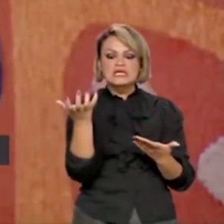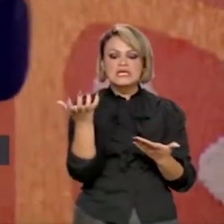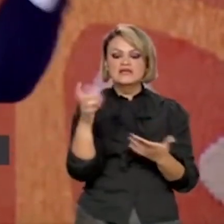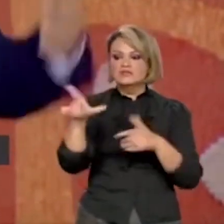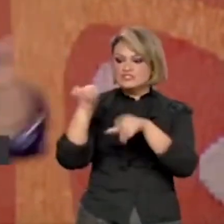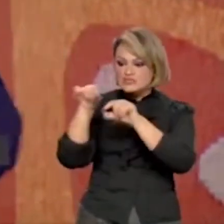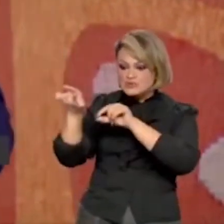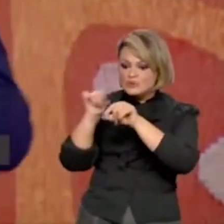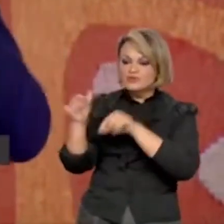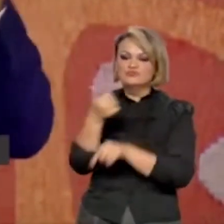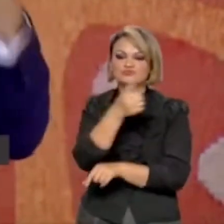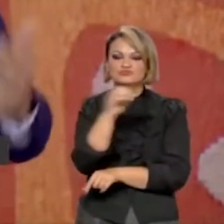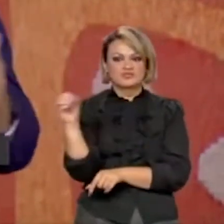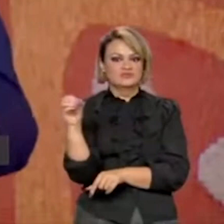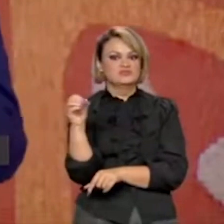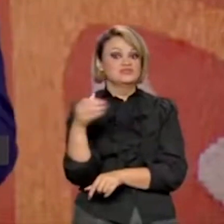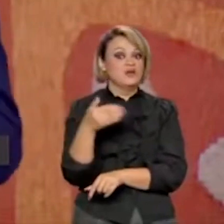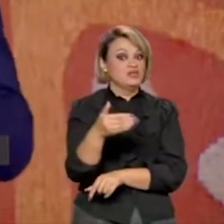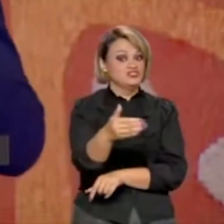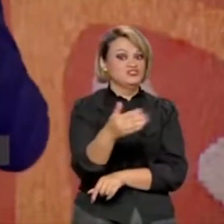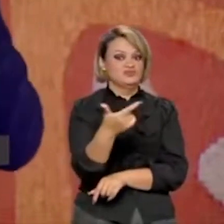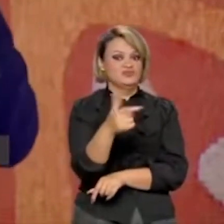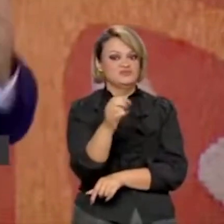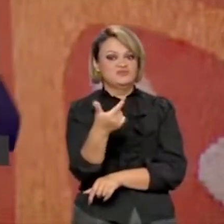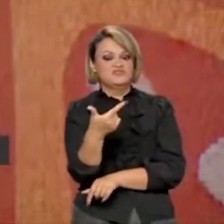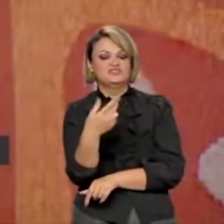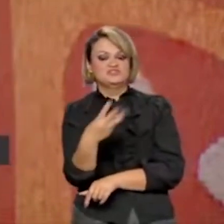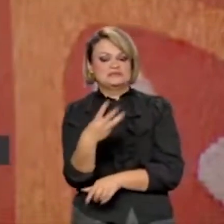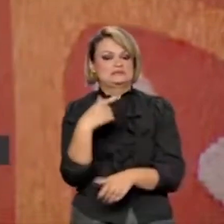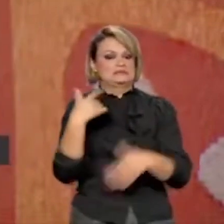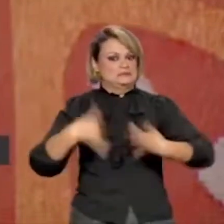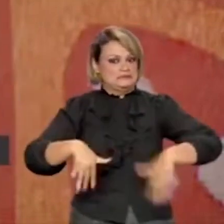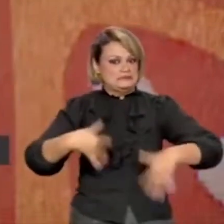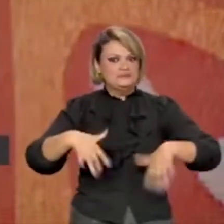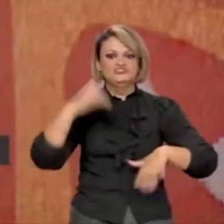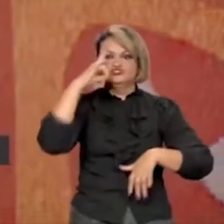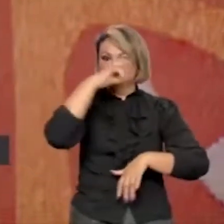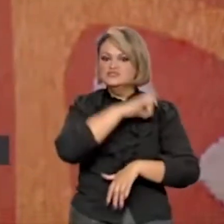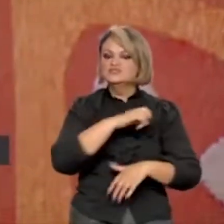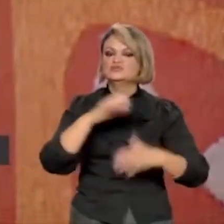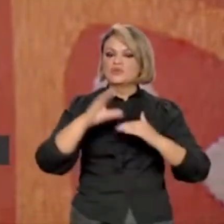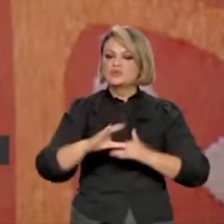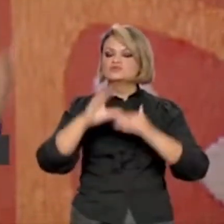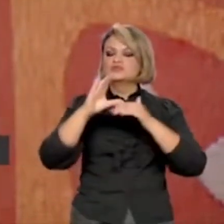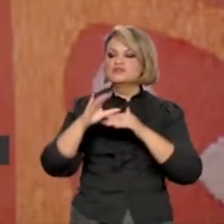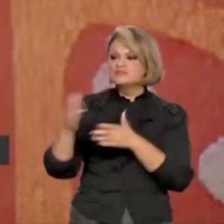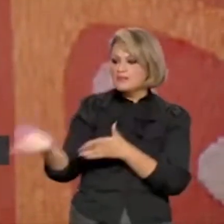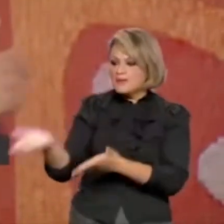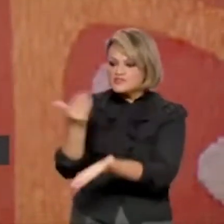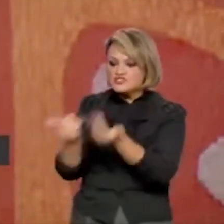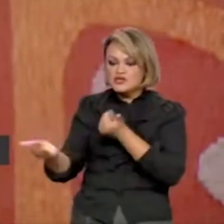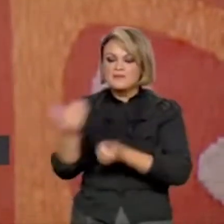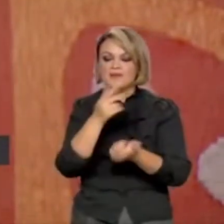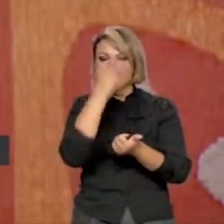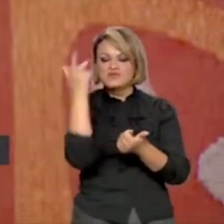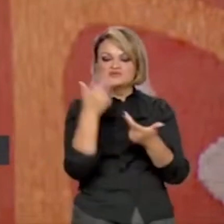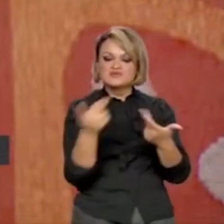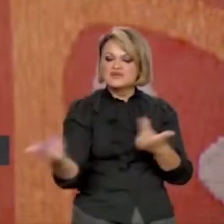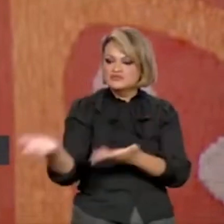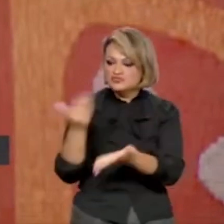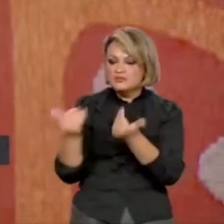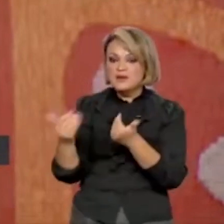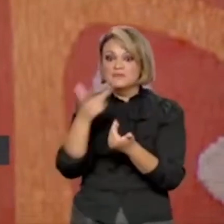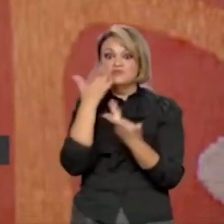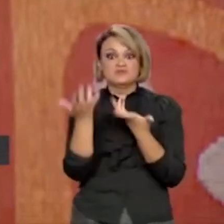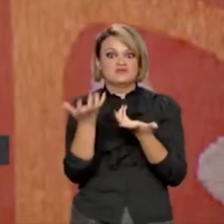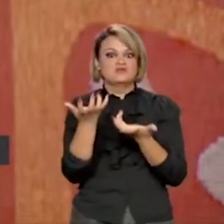tem um trabalho ao longo do ano e dos próximos anos do Conselho de poder envolver tanta gente que queria